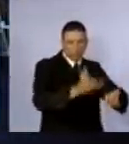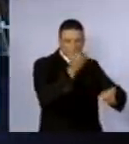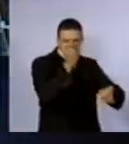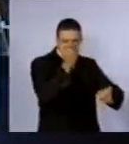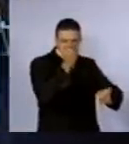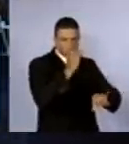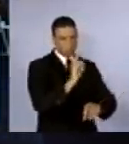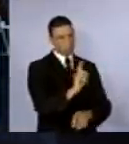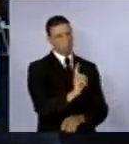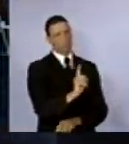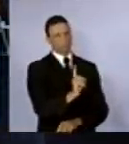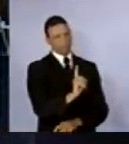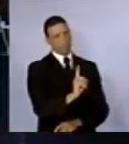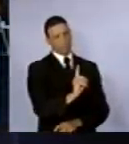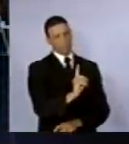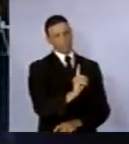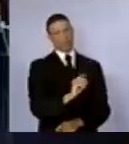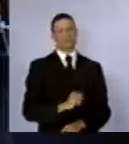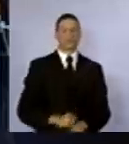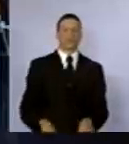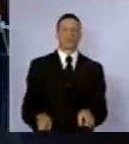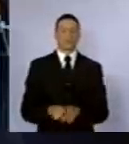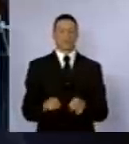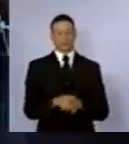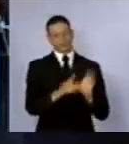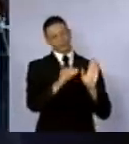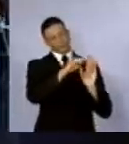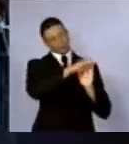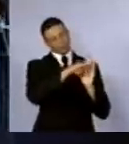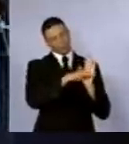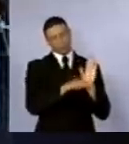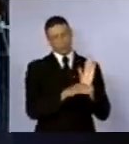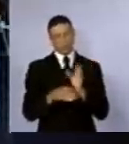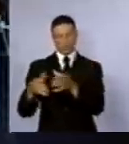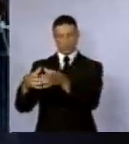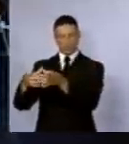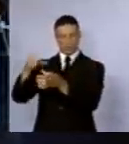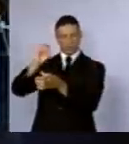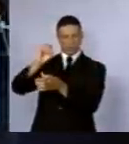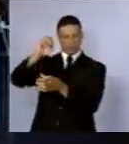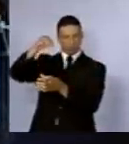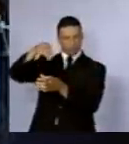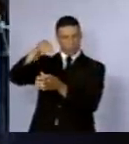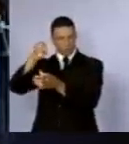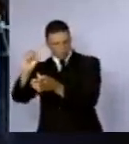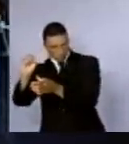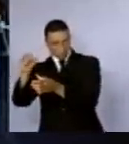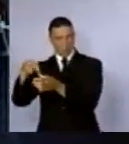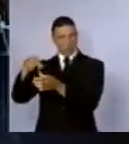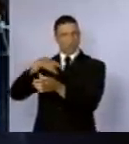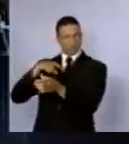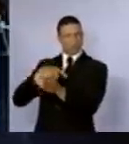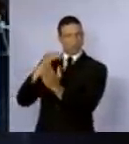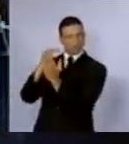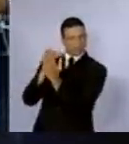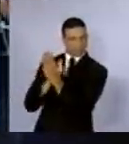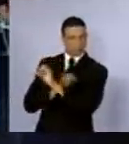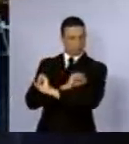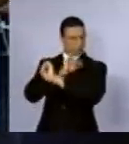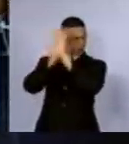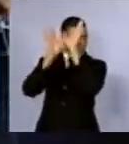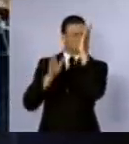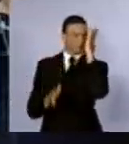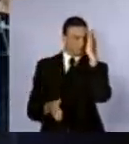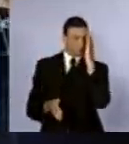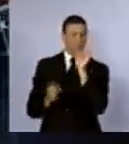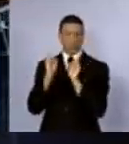a gente entende que essas diretrizes, recomendações da OMS, ela contém essa abordagem de uma forma muito clara. Se todo